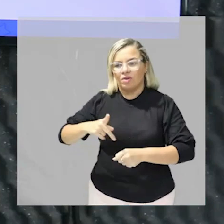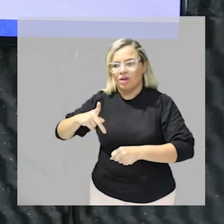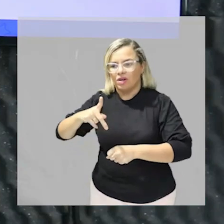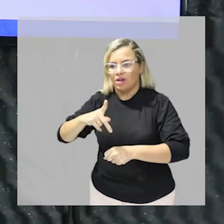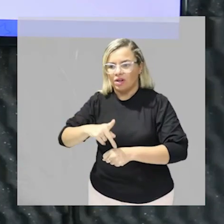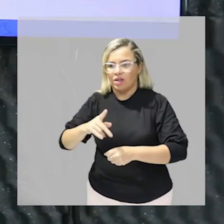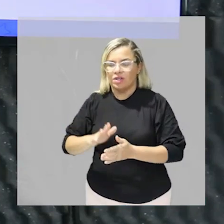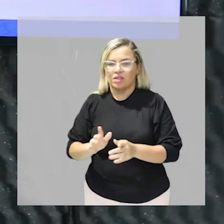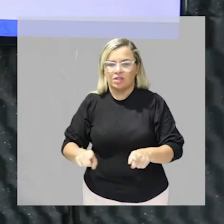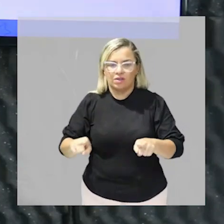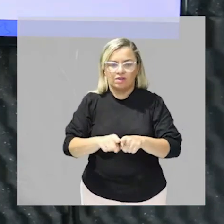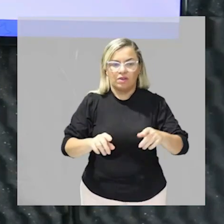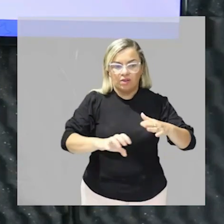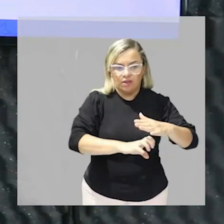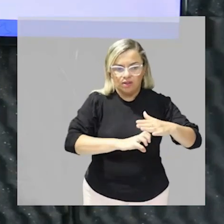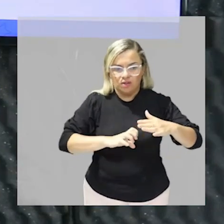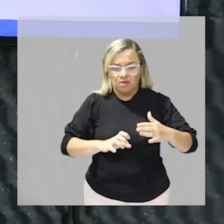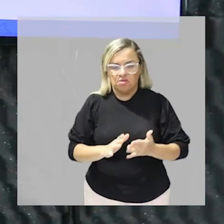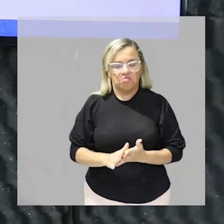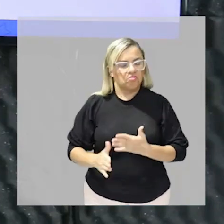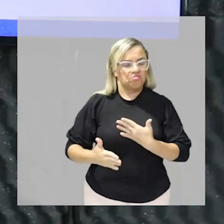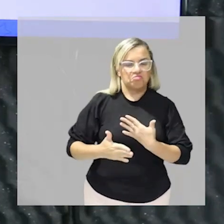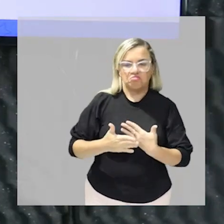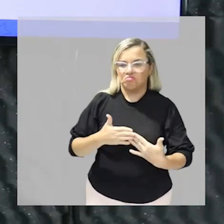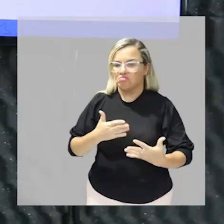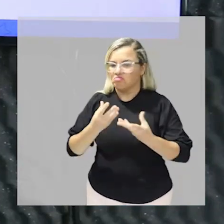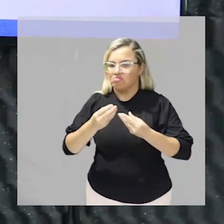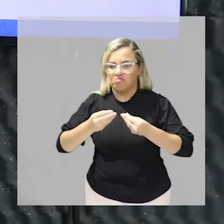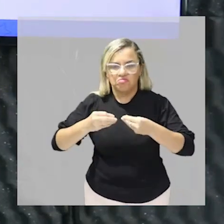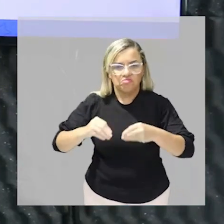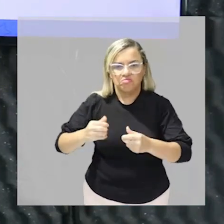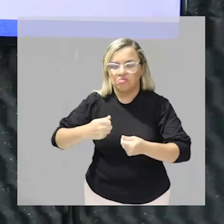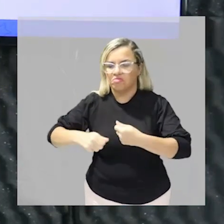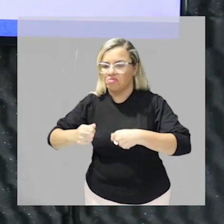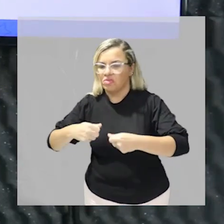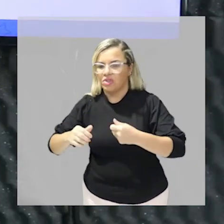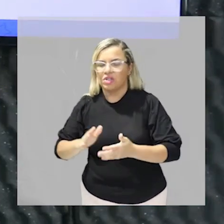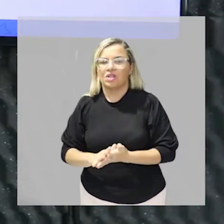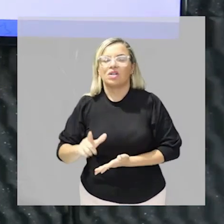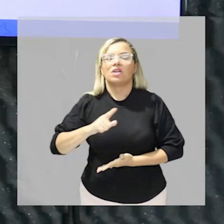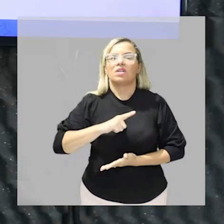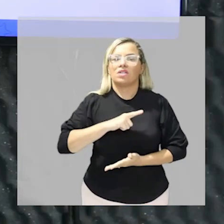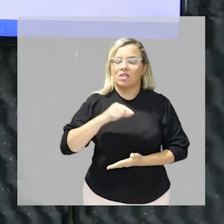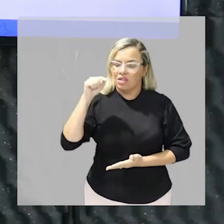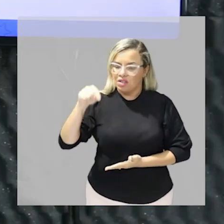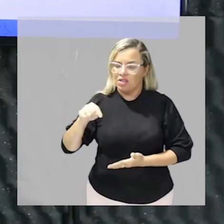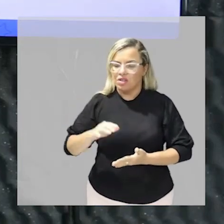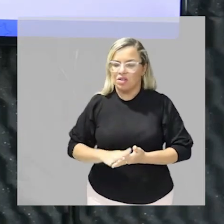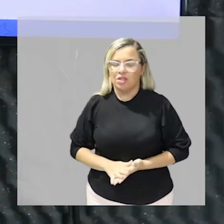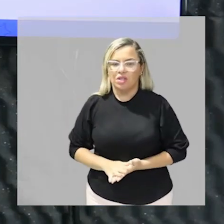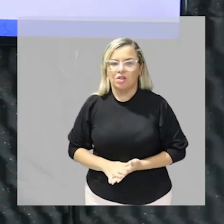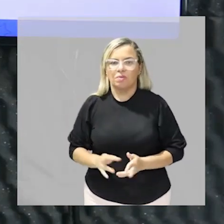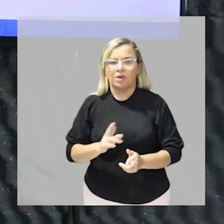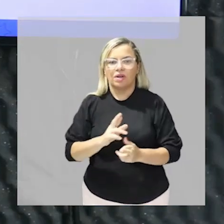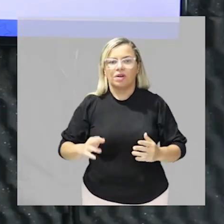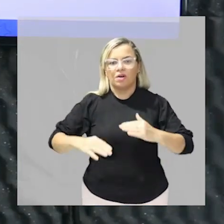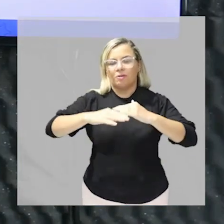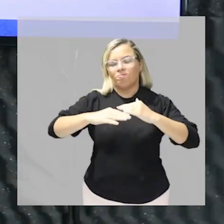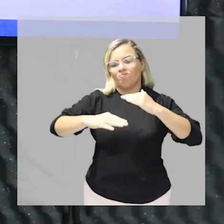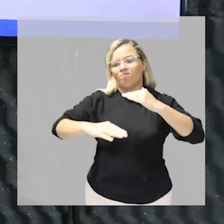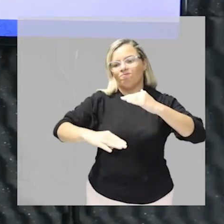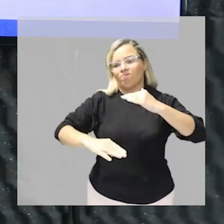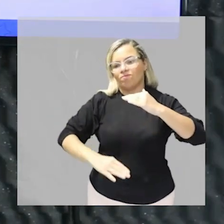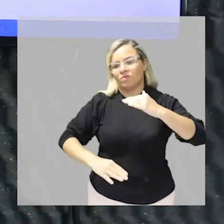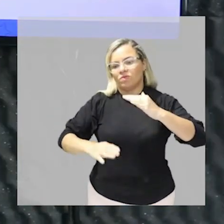Ficando sem qualquer tipo de compensação econômica, ou seja, existe uma relação de desigualdade ali. Chegou a atividade